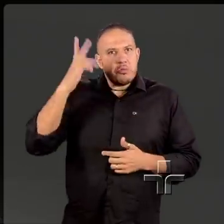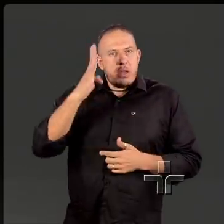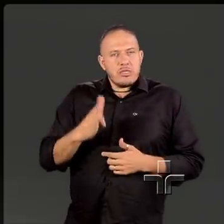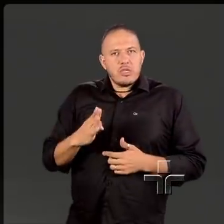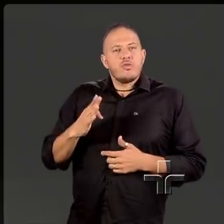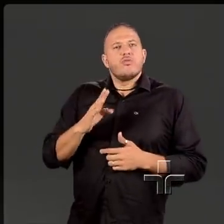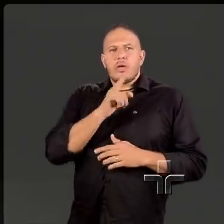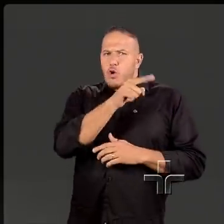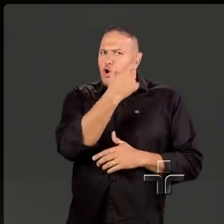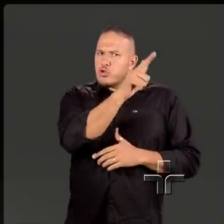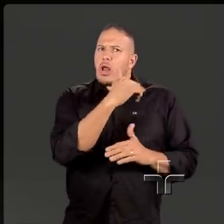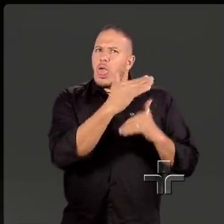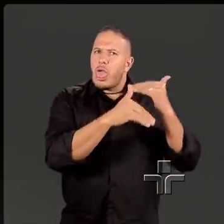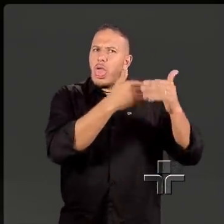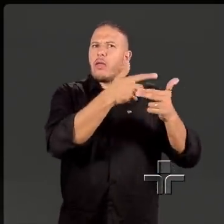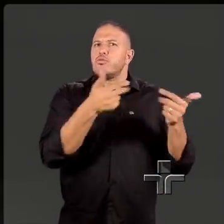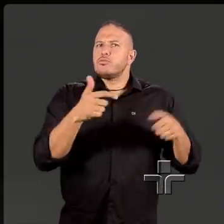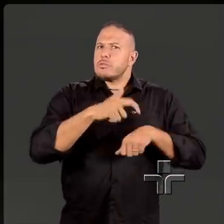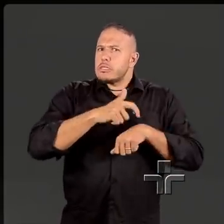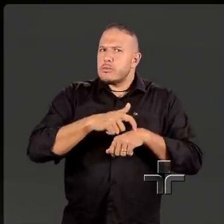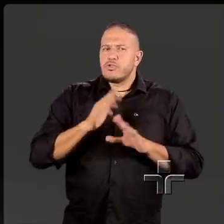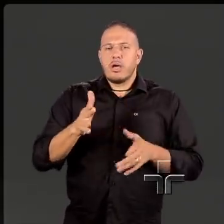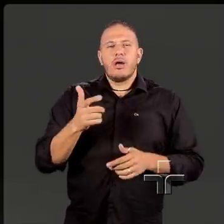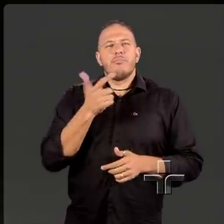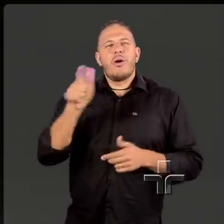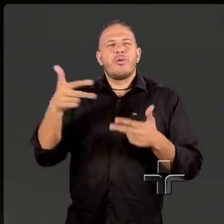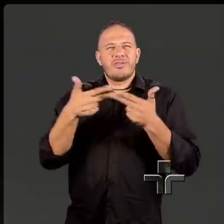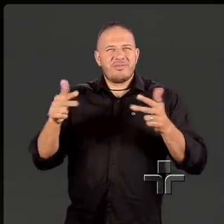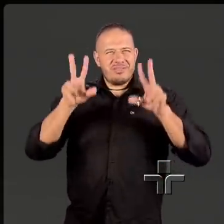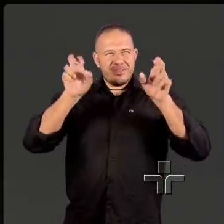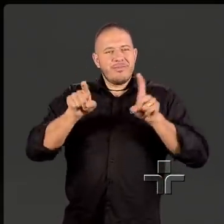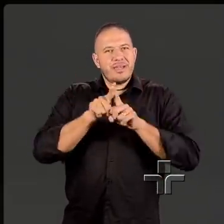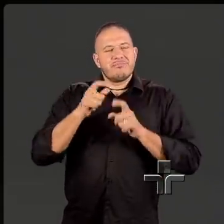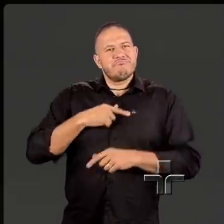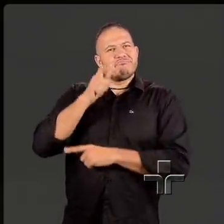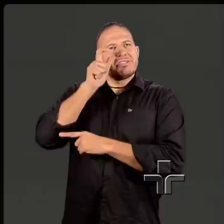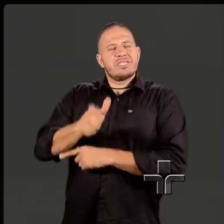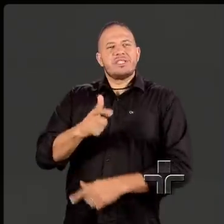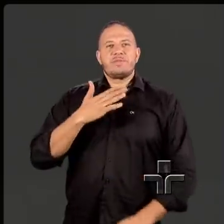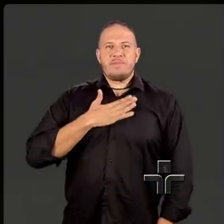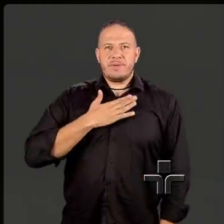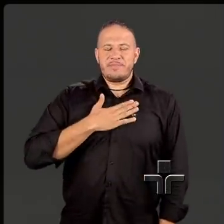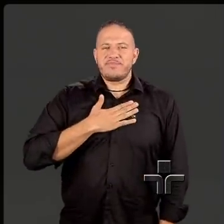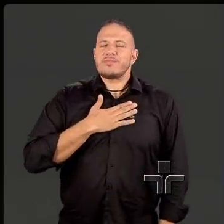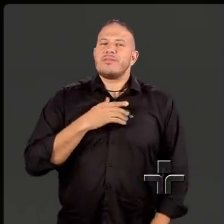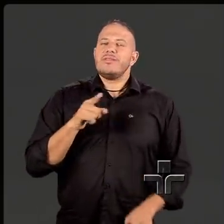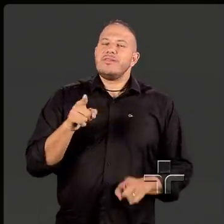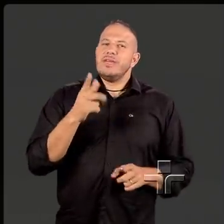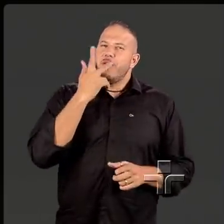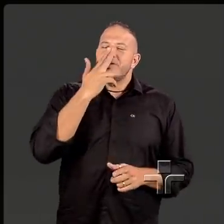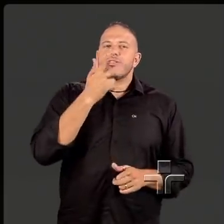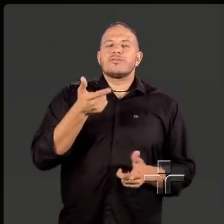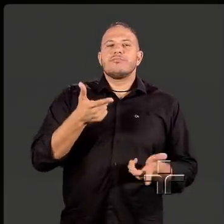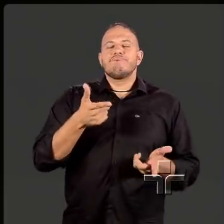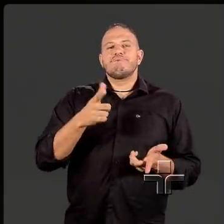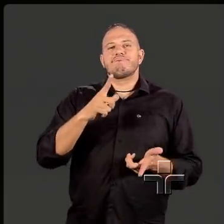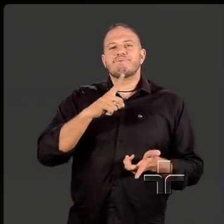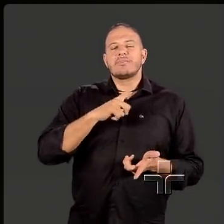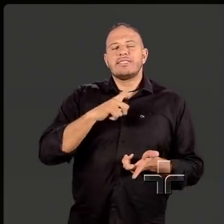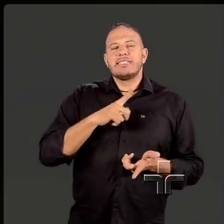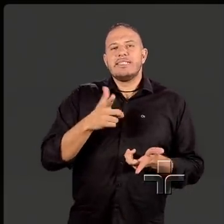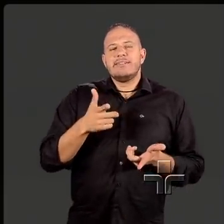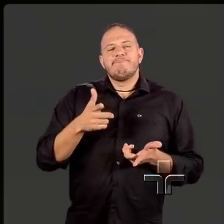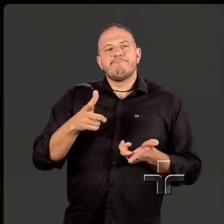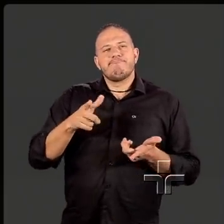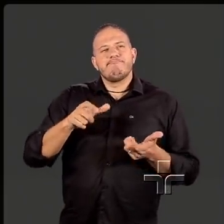há muito tempo. Outra coisa que chama muito a atenção para mim é essa troca que a gente está vendo